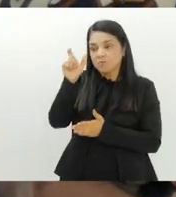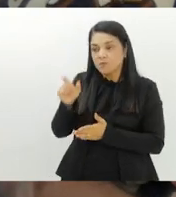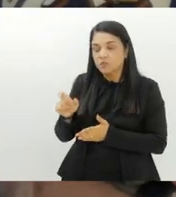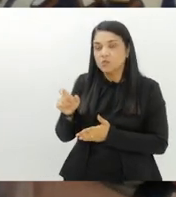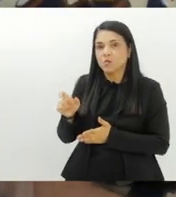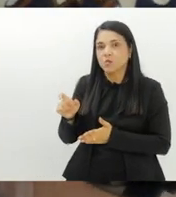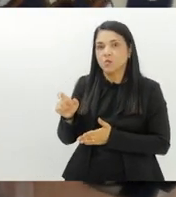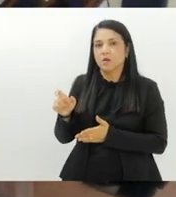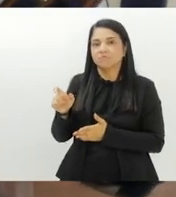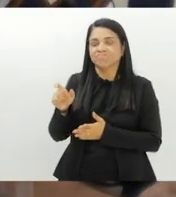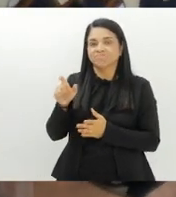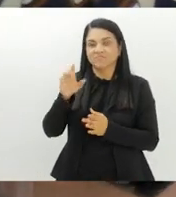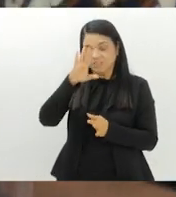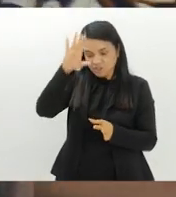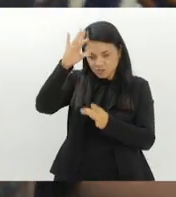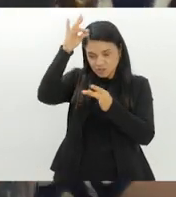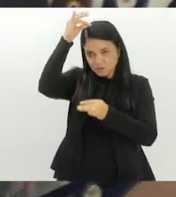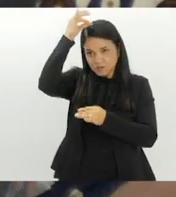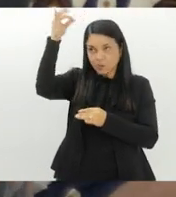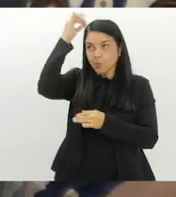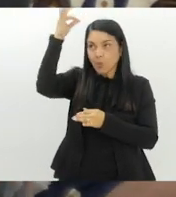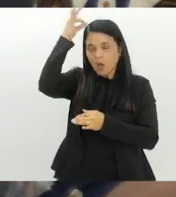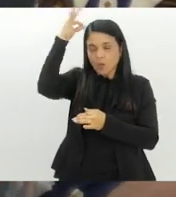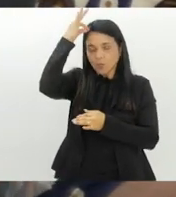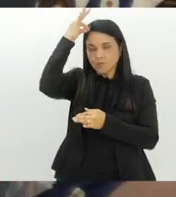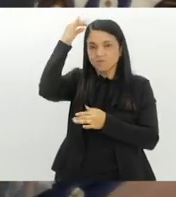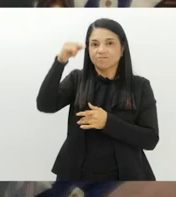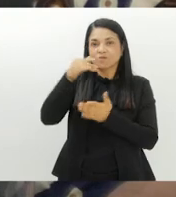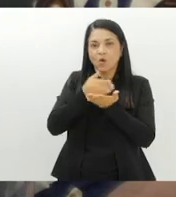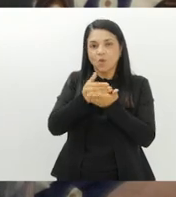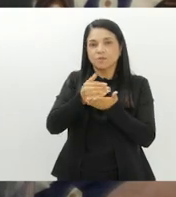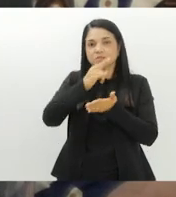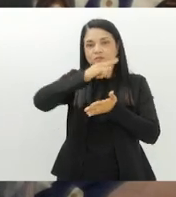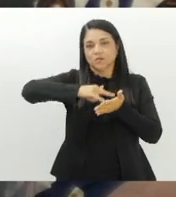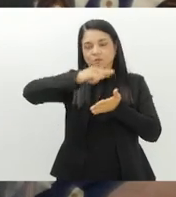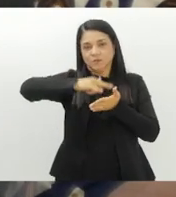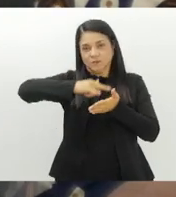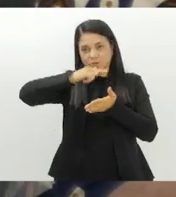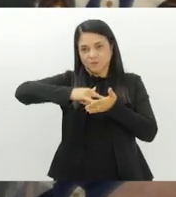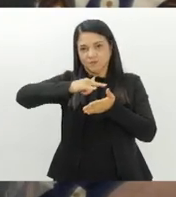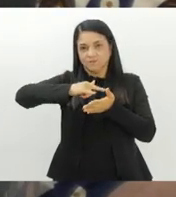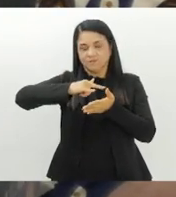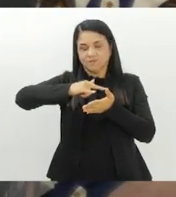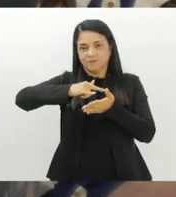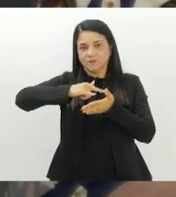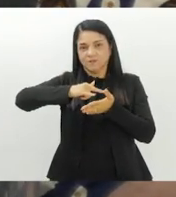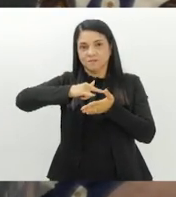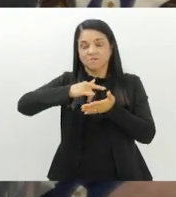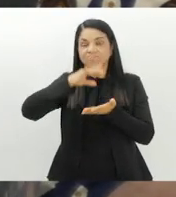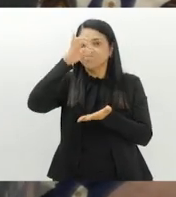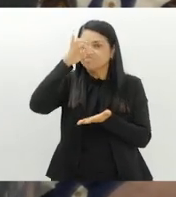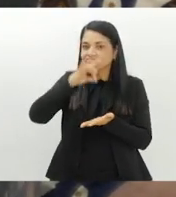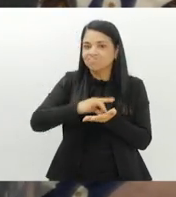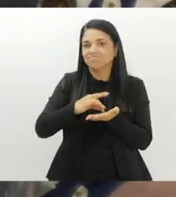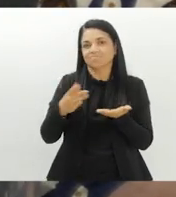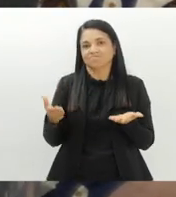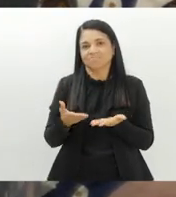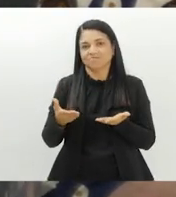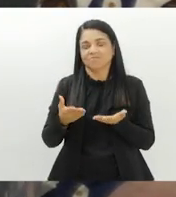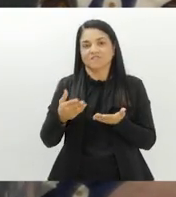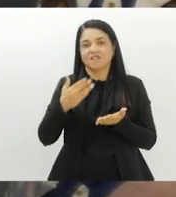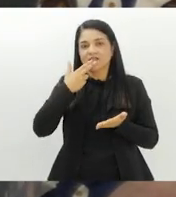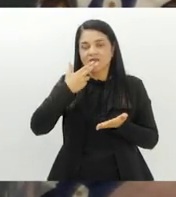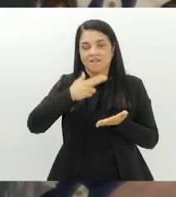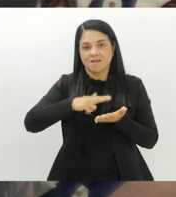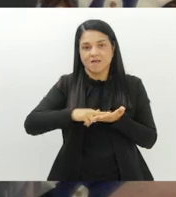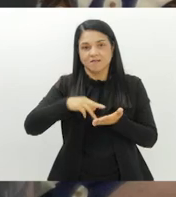intuída pela espiritualidade para iniciar esse documento e que hoje é uma realidade. A Carta Magna da Umbanda hoje